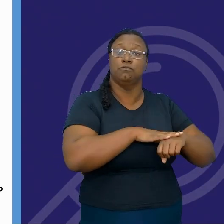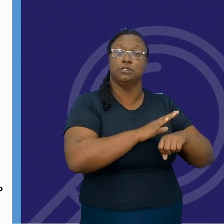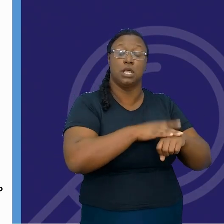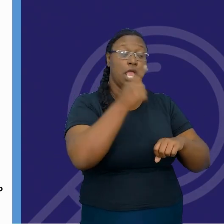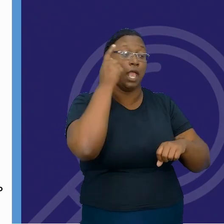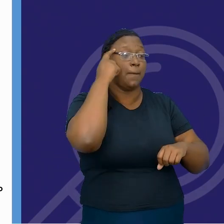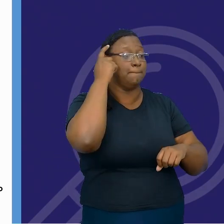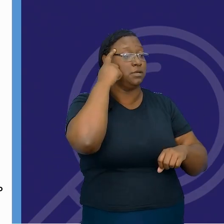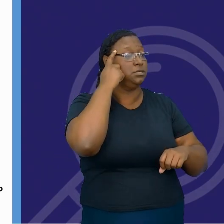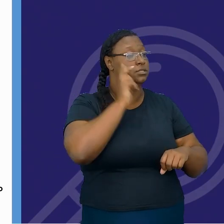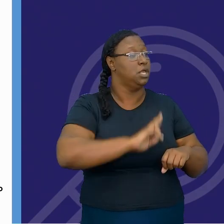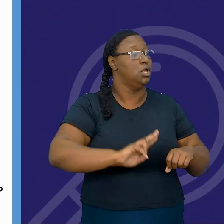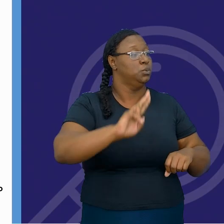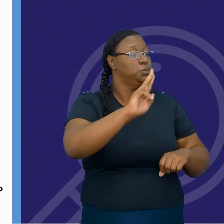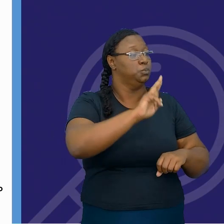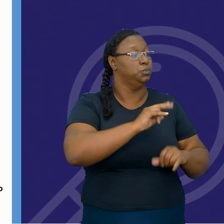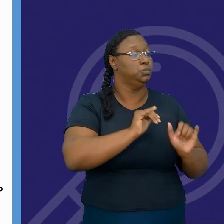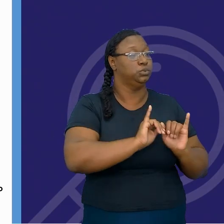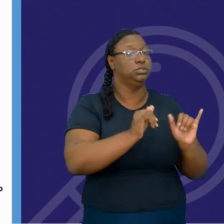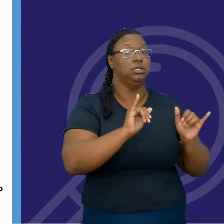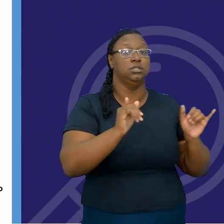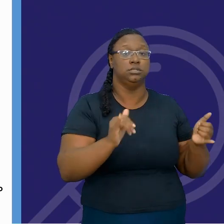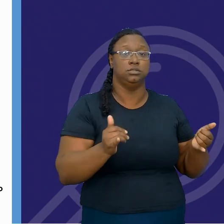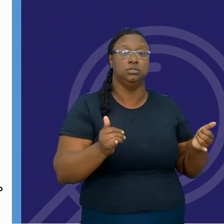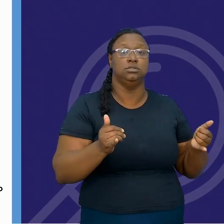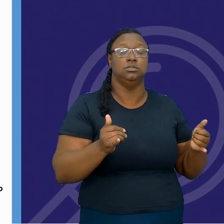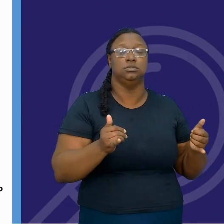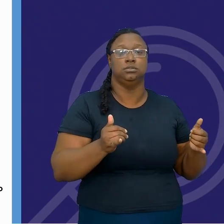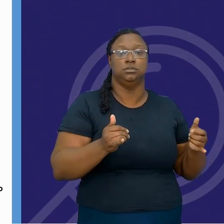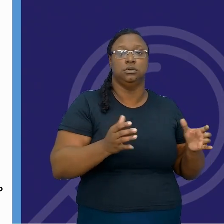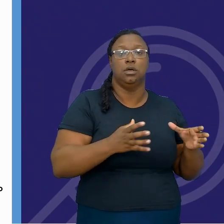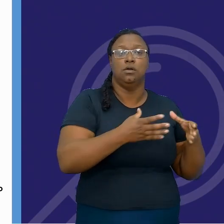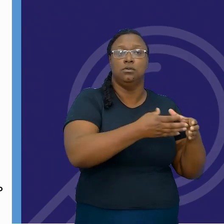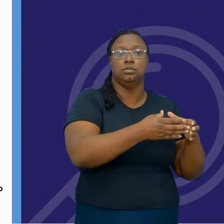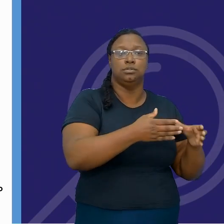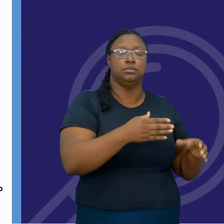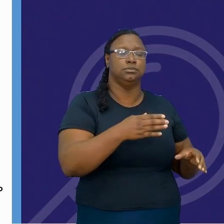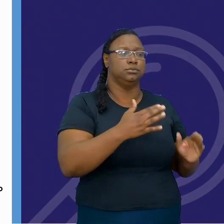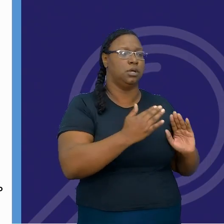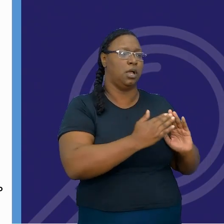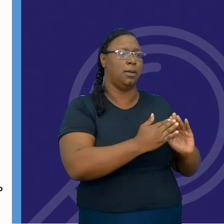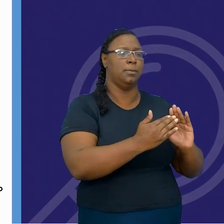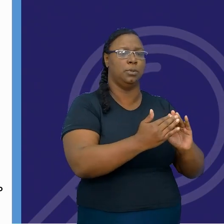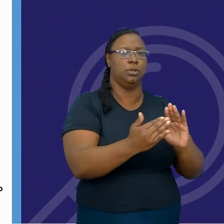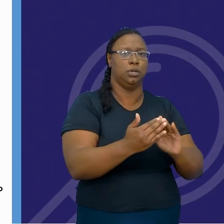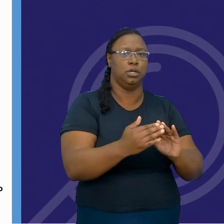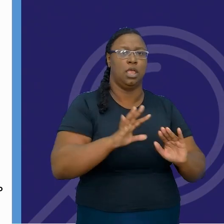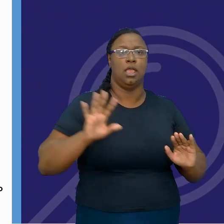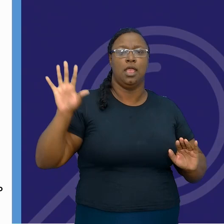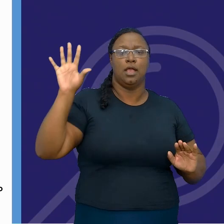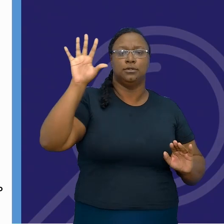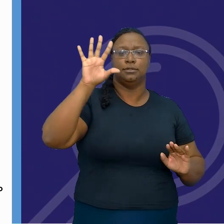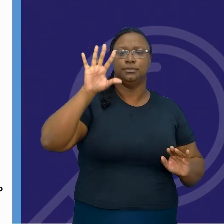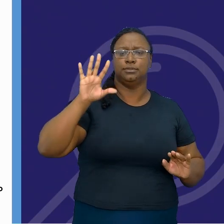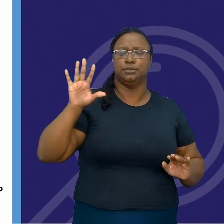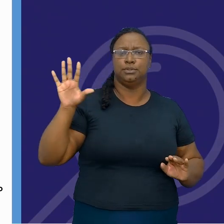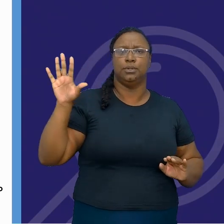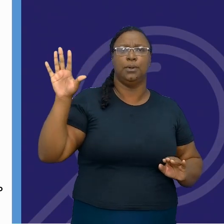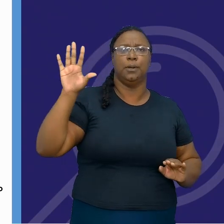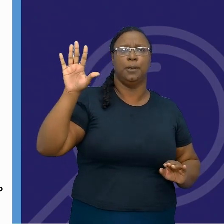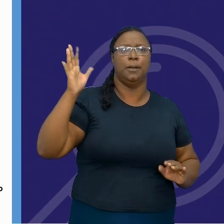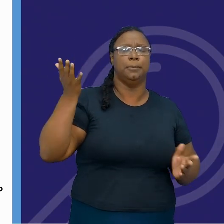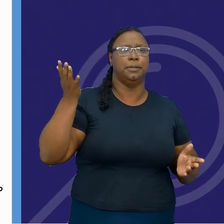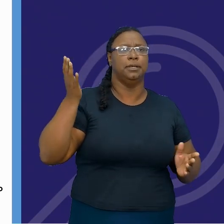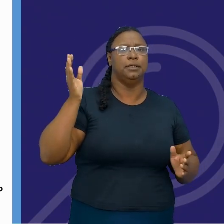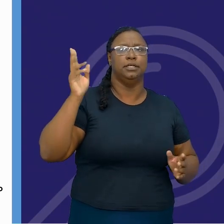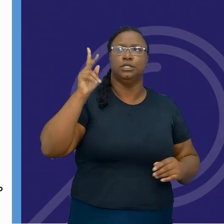pensando esse consumo de energia. Então, um cidadão, né, da Europa, desses países que eu ressaltei primeiro, que tem um